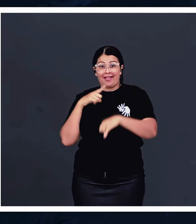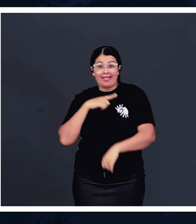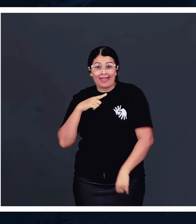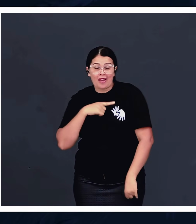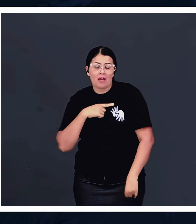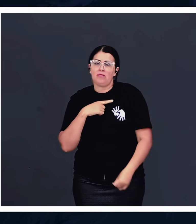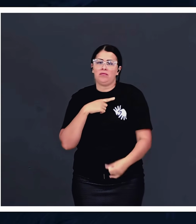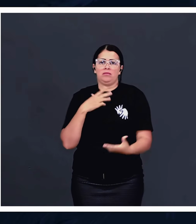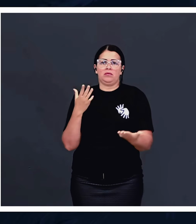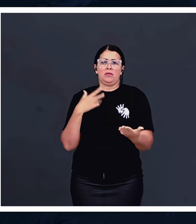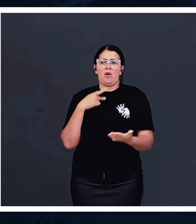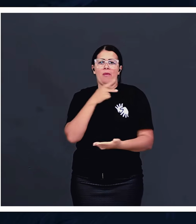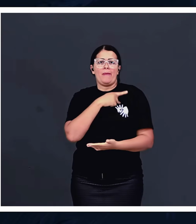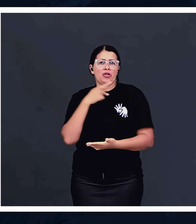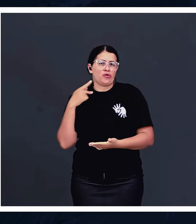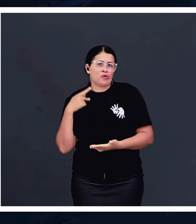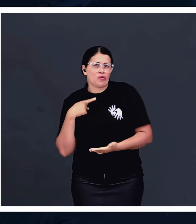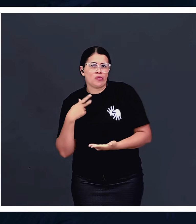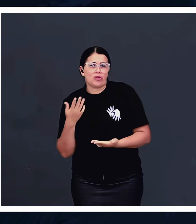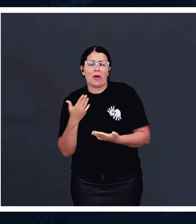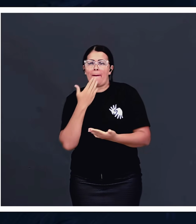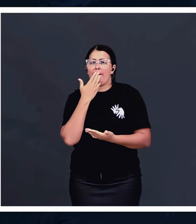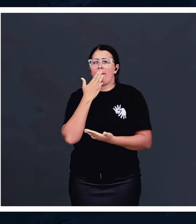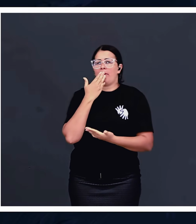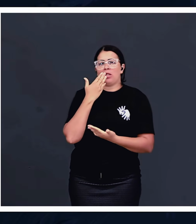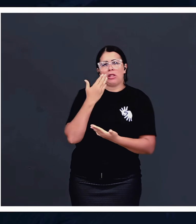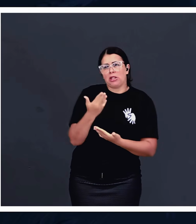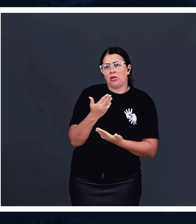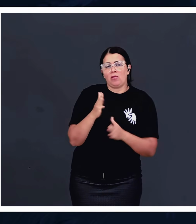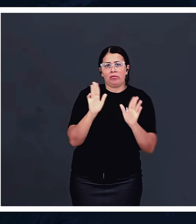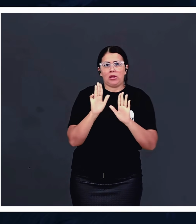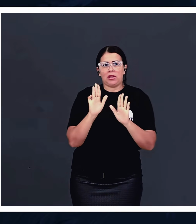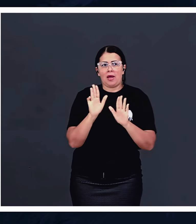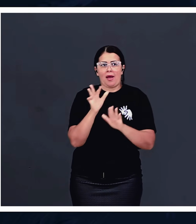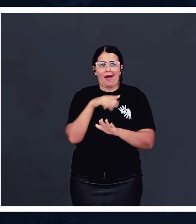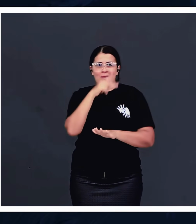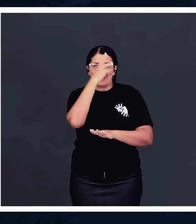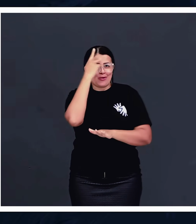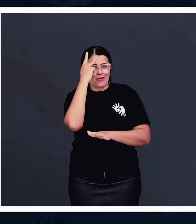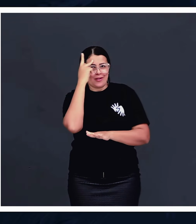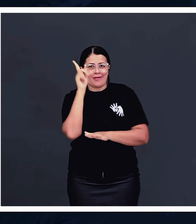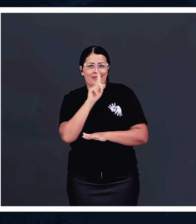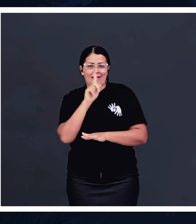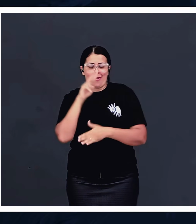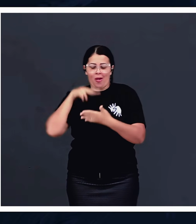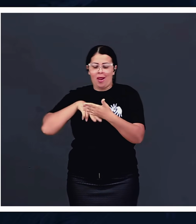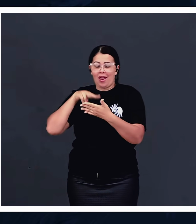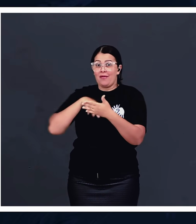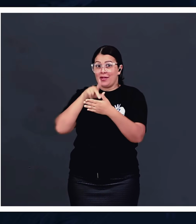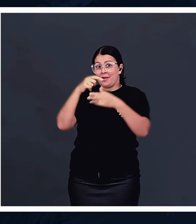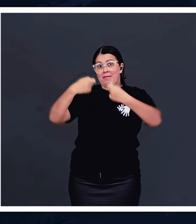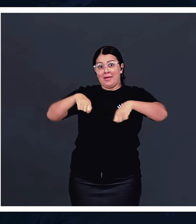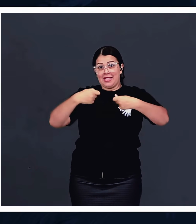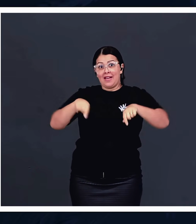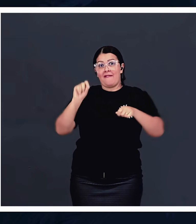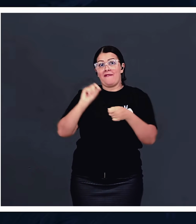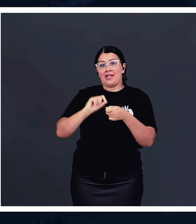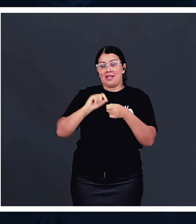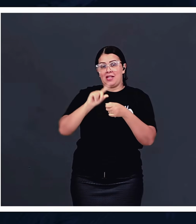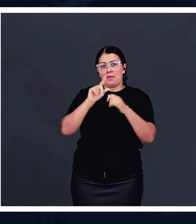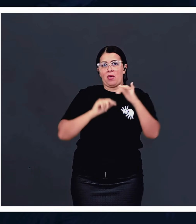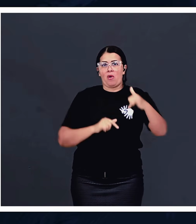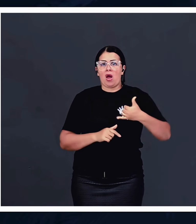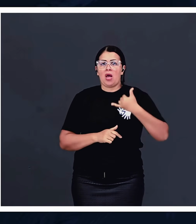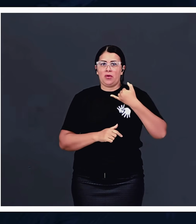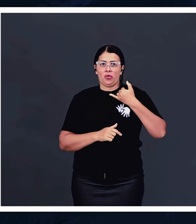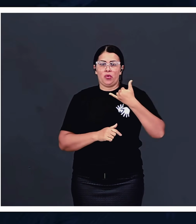coisa direcionada aos pastores, algum pedido, ninguém vai ler o seu pedido. Você precisa fazer isso pelo contato do